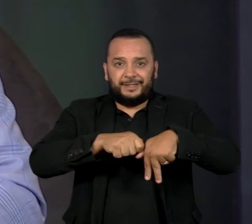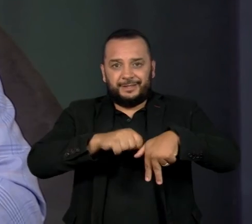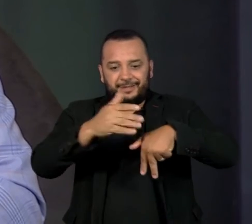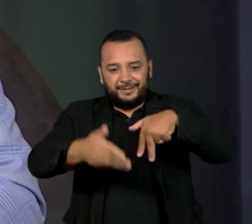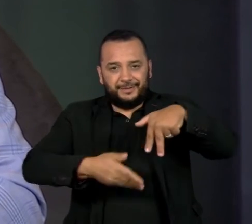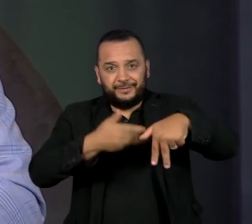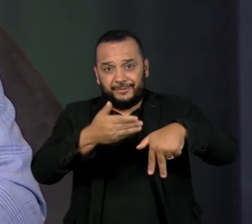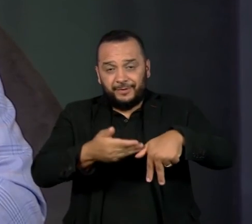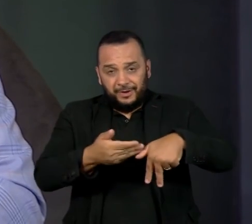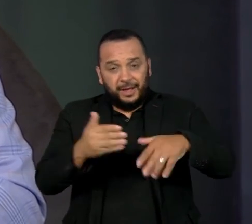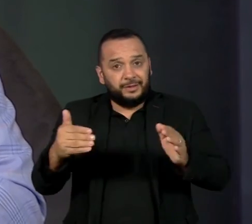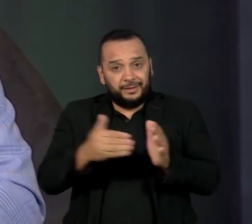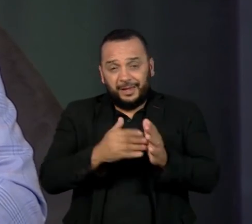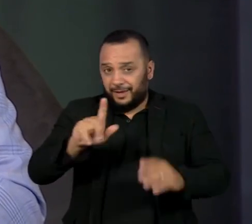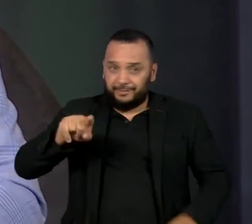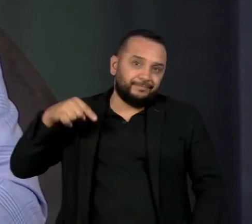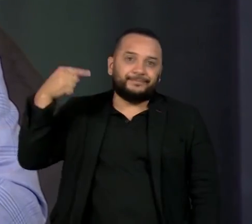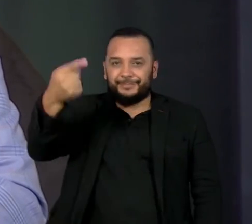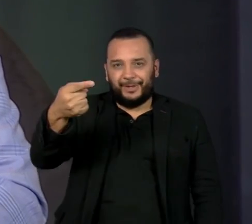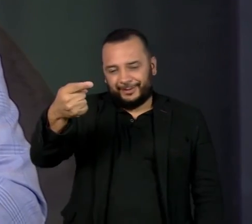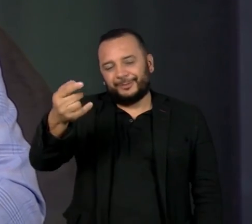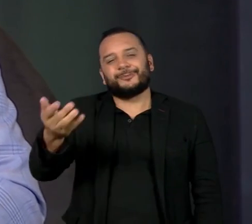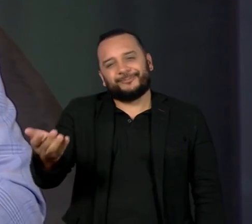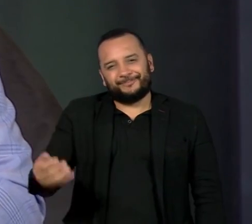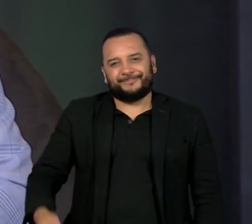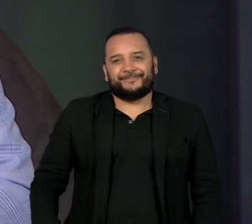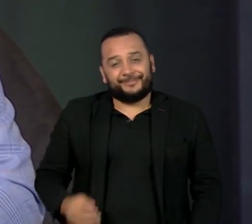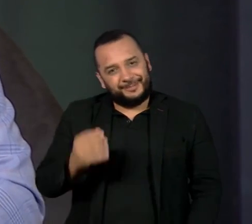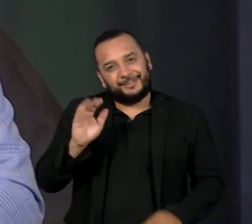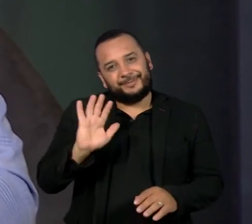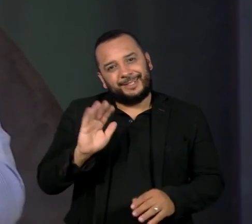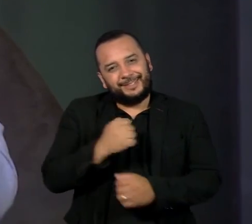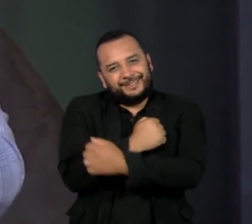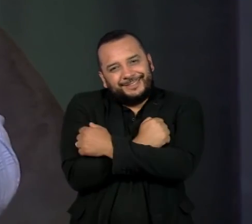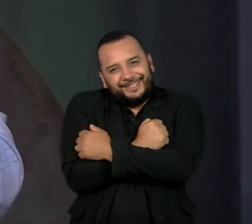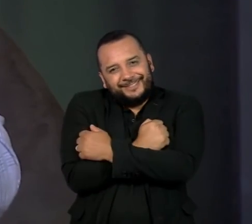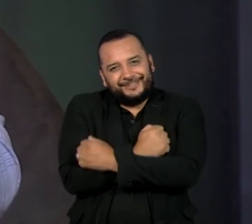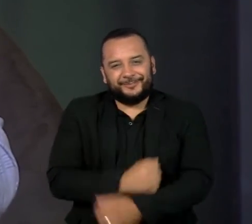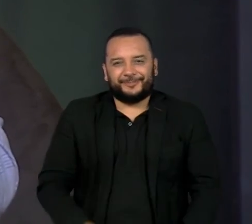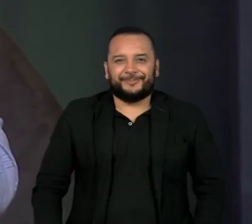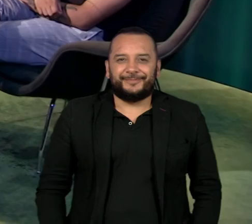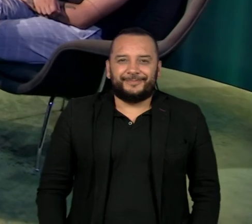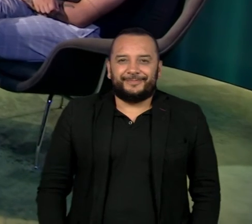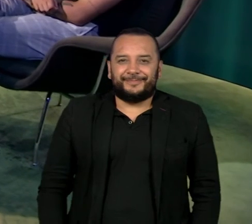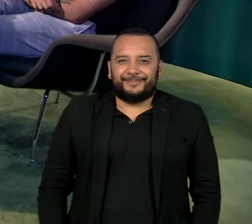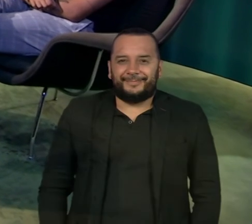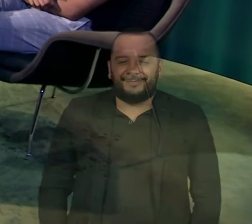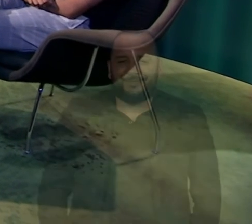ótima semana e até o nosso próximo programa Negros em Foco. Abraços, tchau.